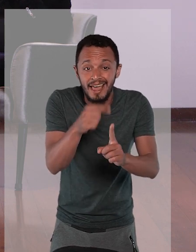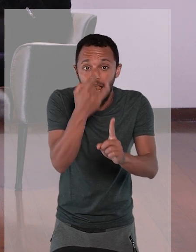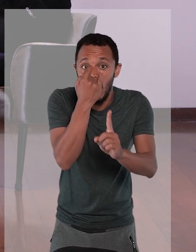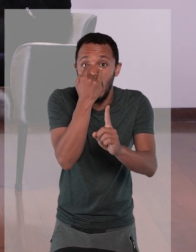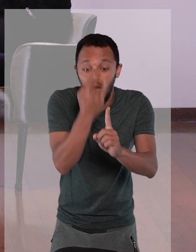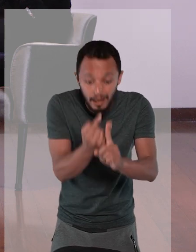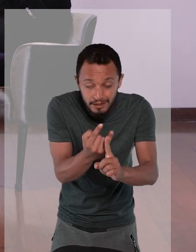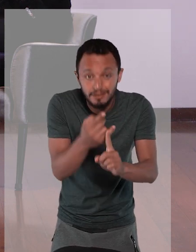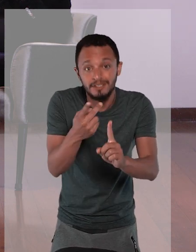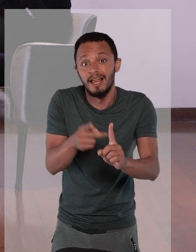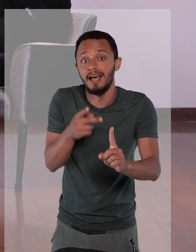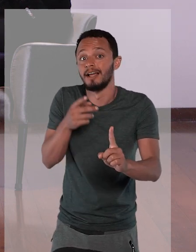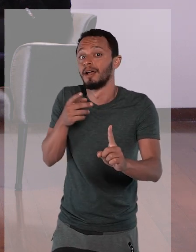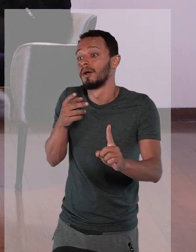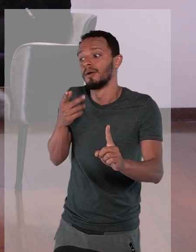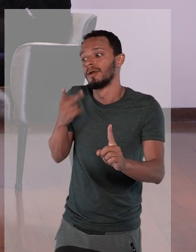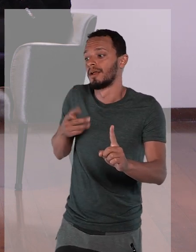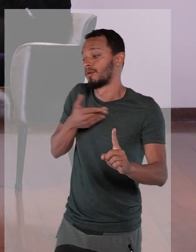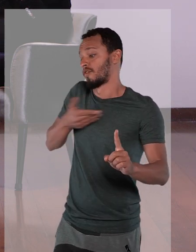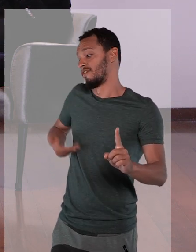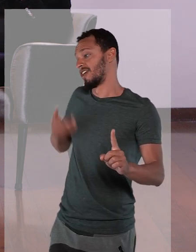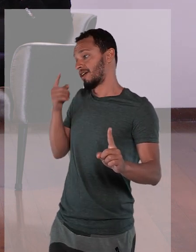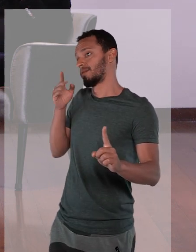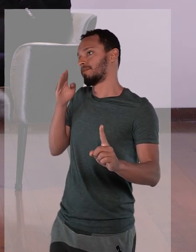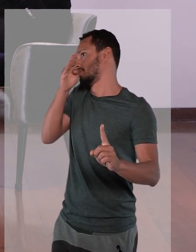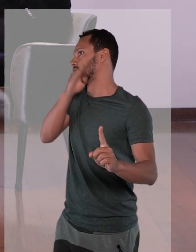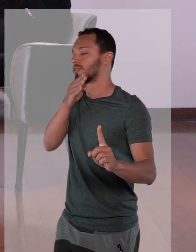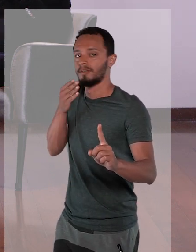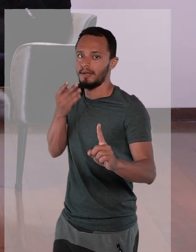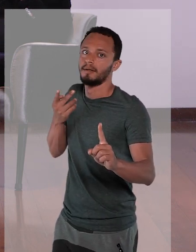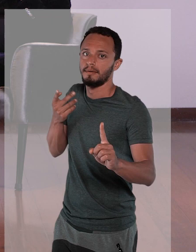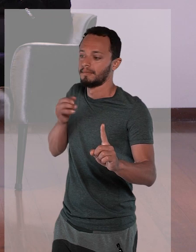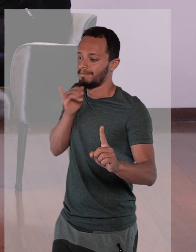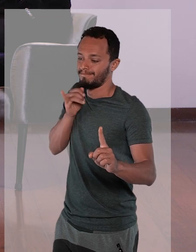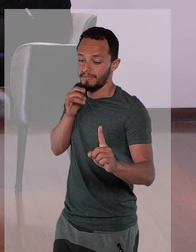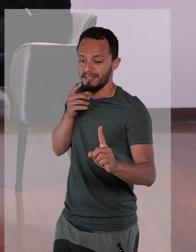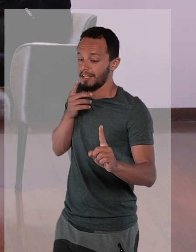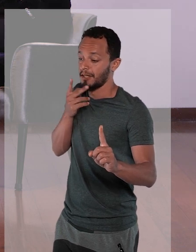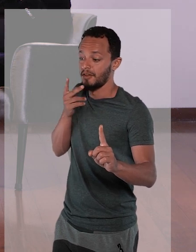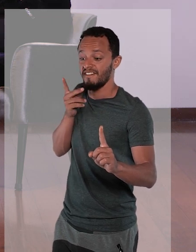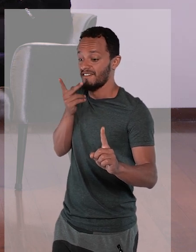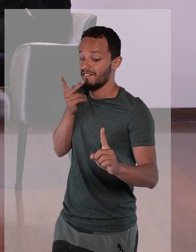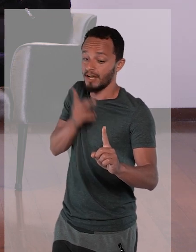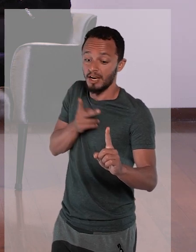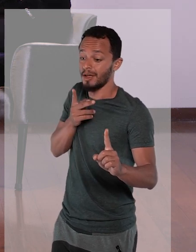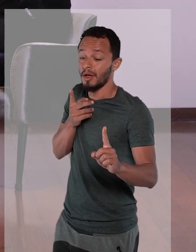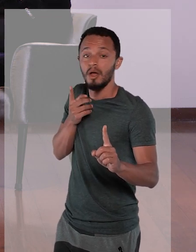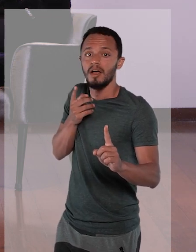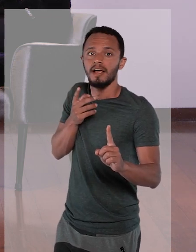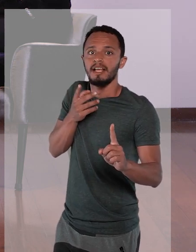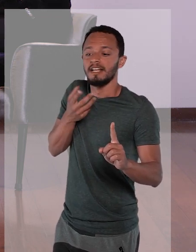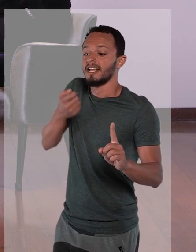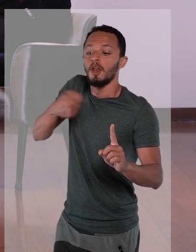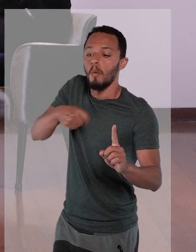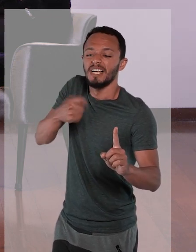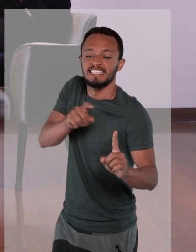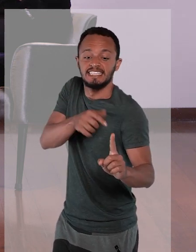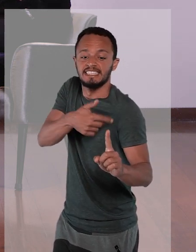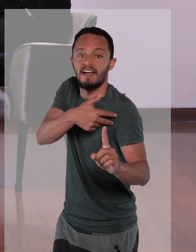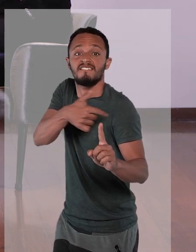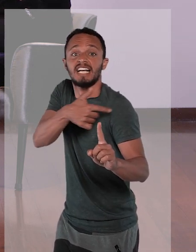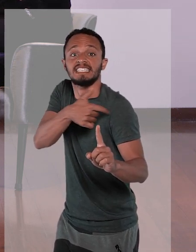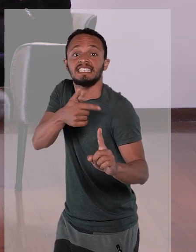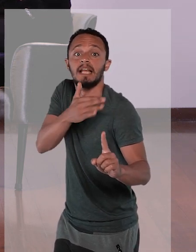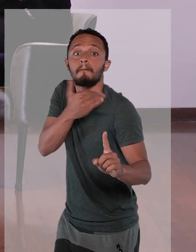por fim, violando, né, o que está até no jornal hoje, essa entrevista que eu dei, em algum lugar saiu isso, que eu falei, isso